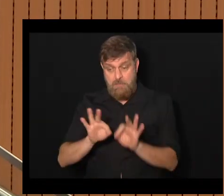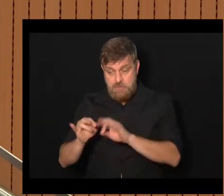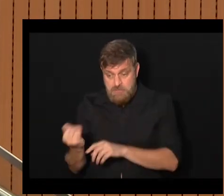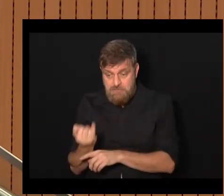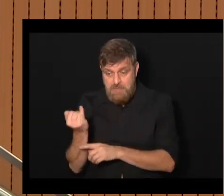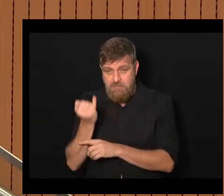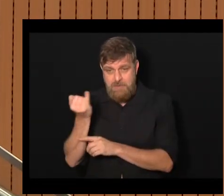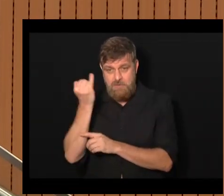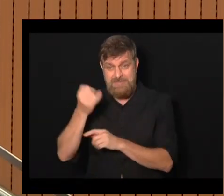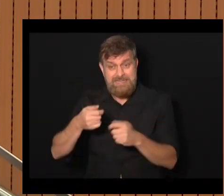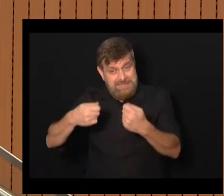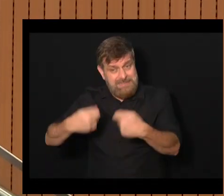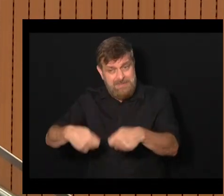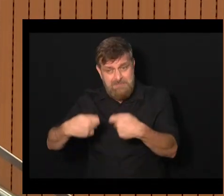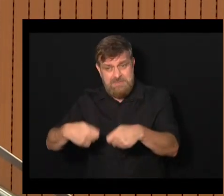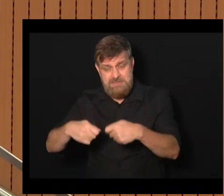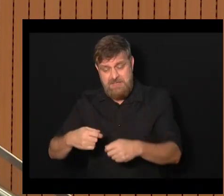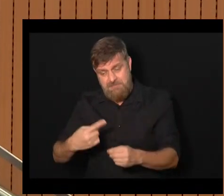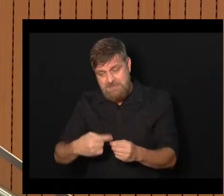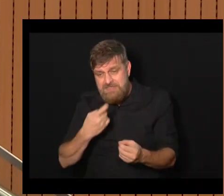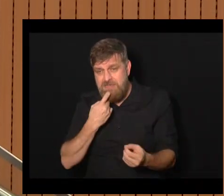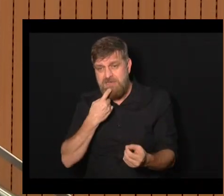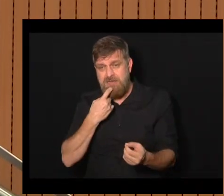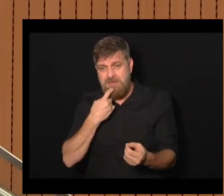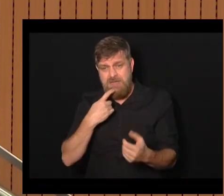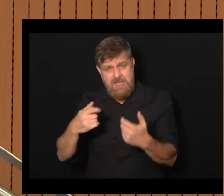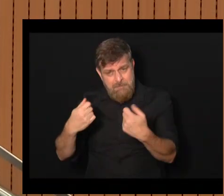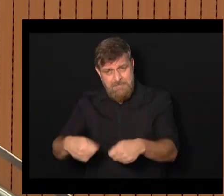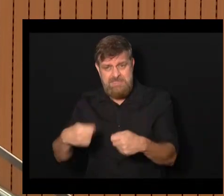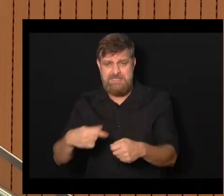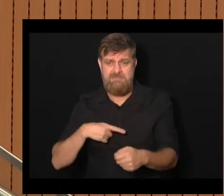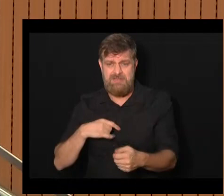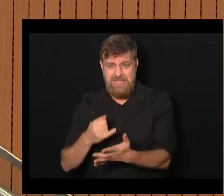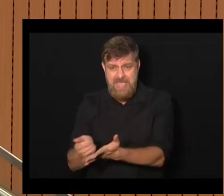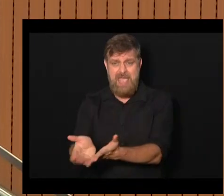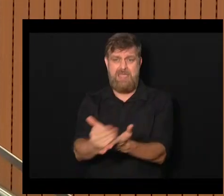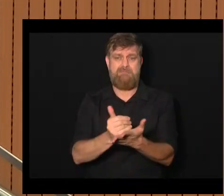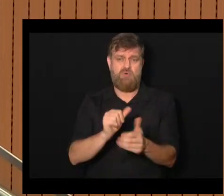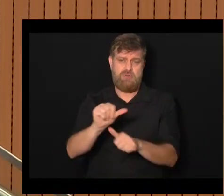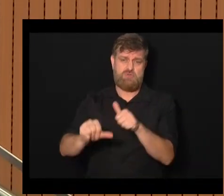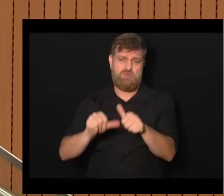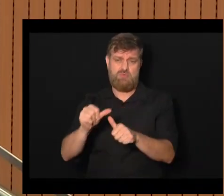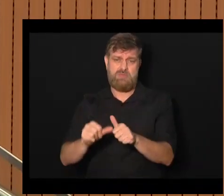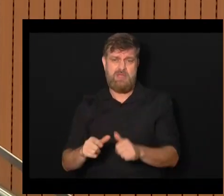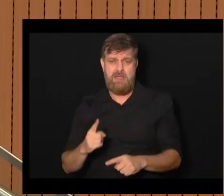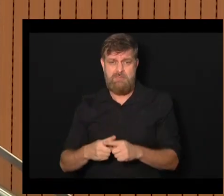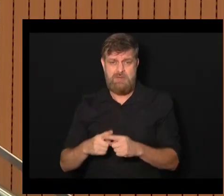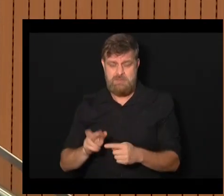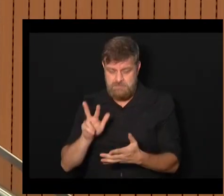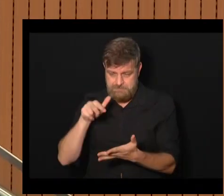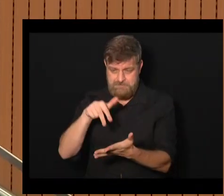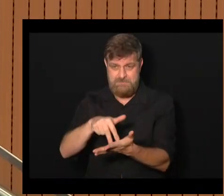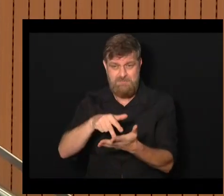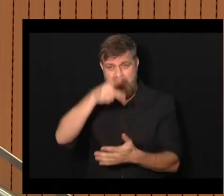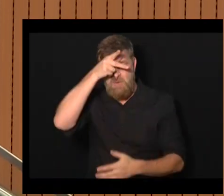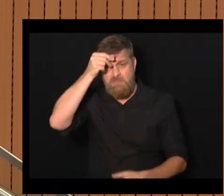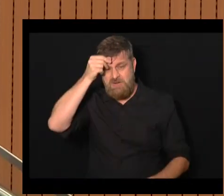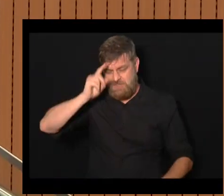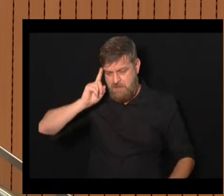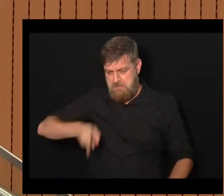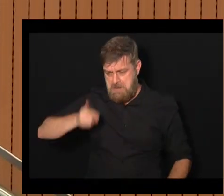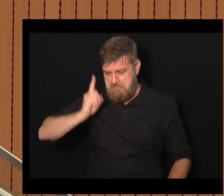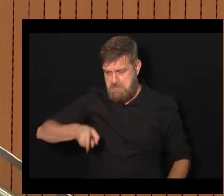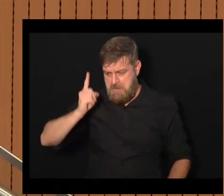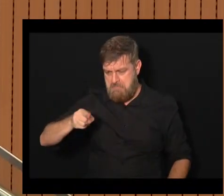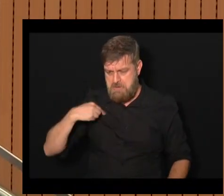tão necessário para a nossa cidade aqui nesse plenário. Porque realmente o protagonismo do executivo é